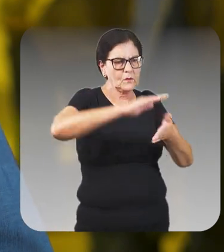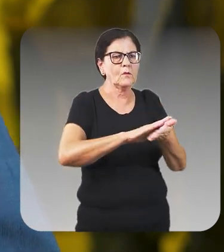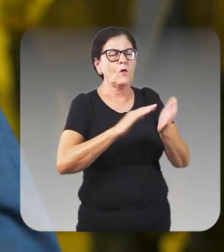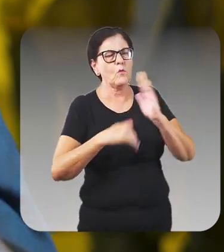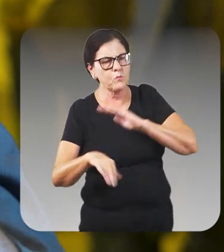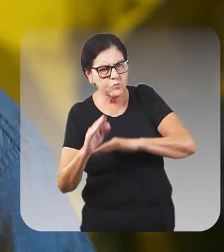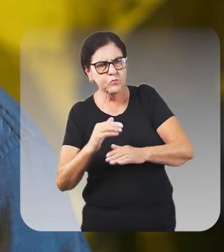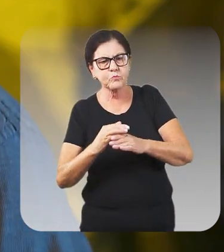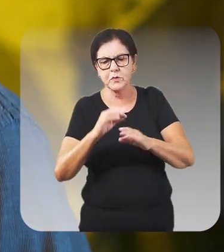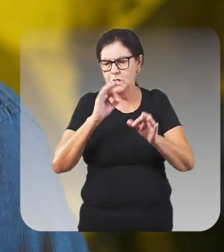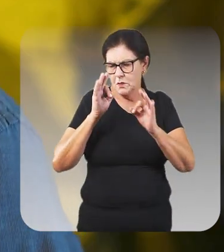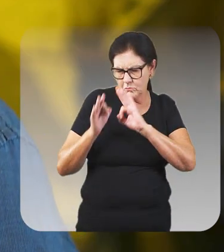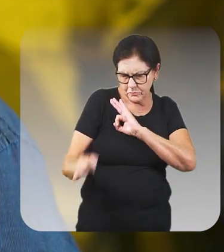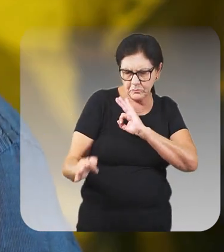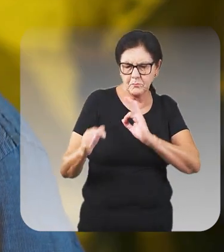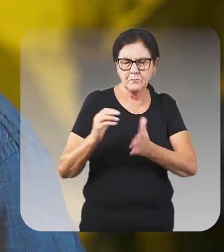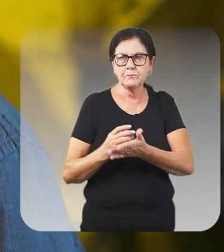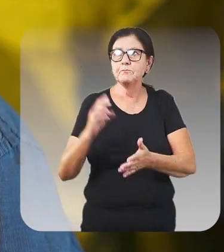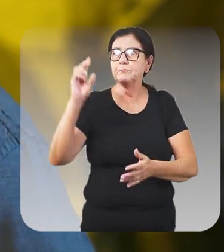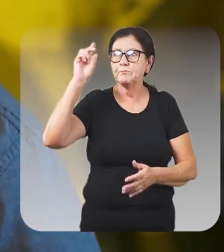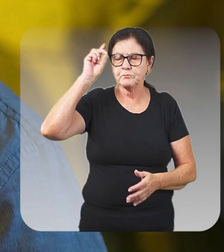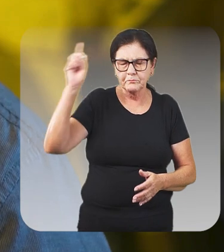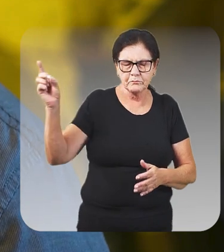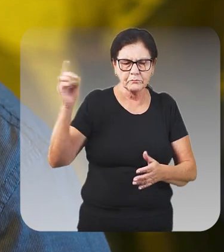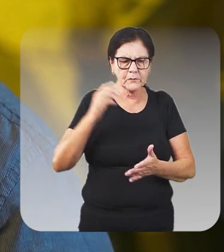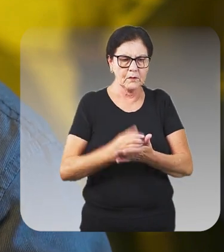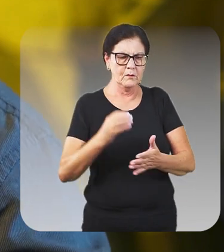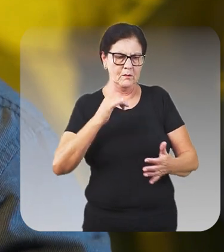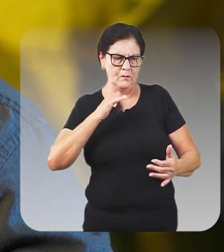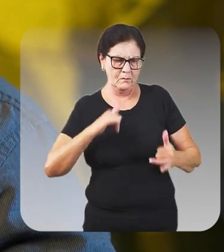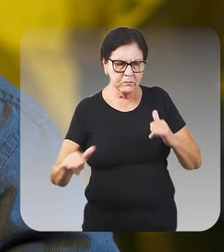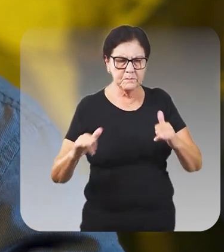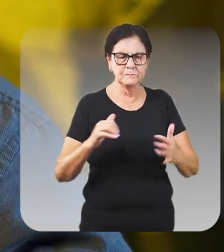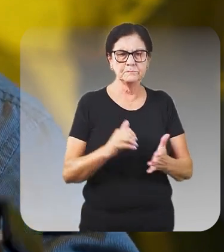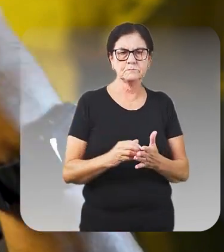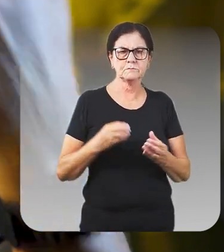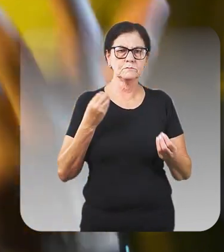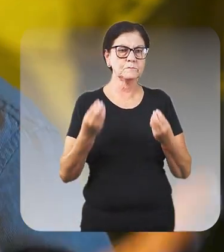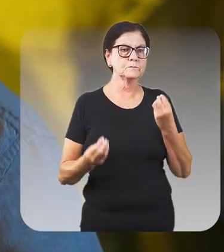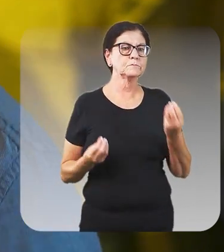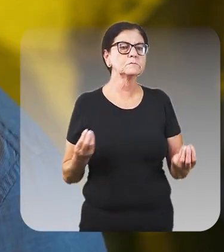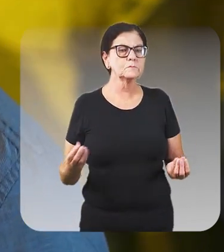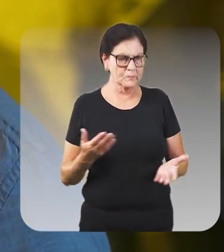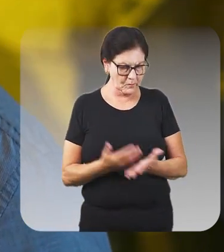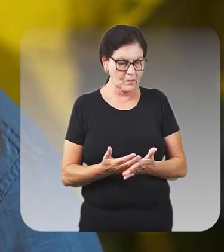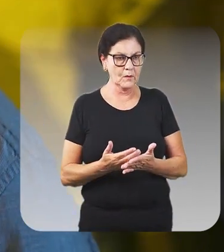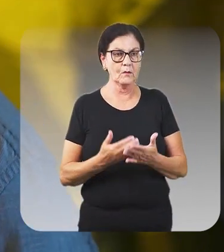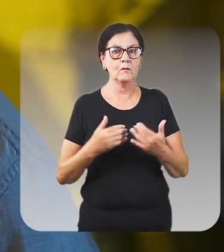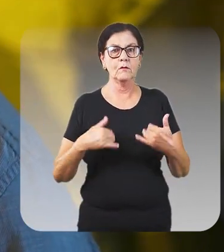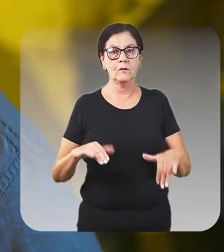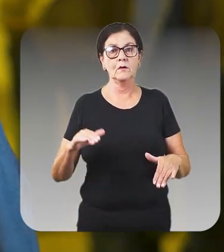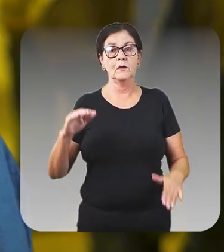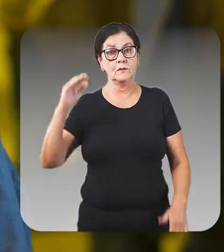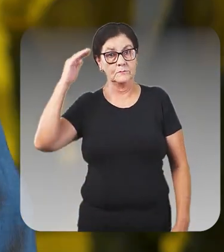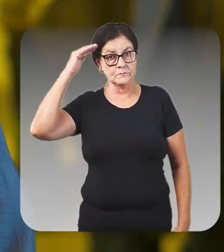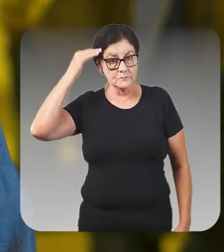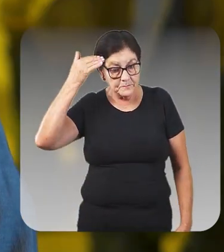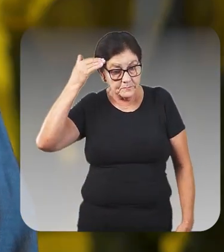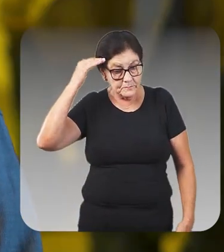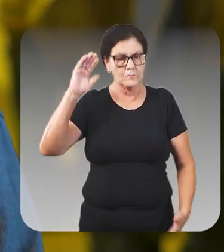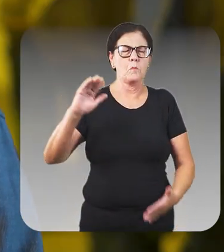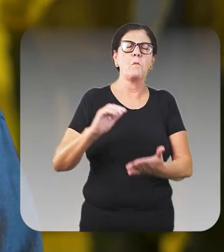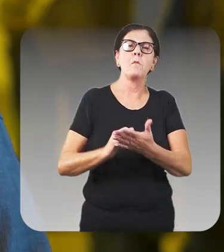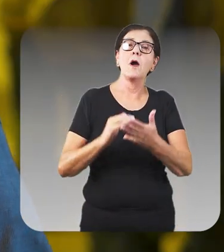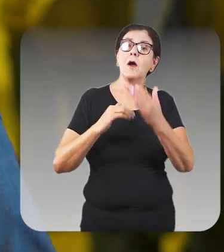defesa do território através dessas fortificações essas que geraram as primeiras cidades brasileiras. Então